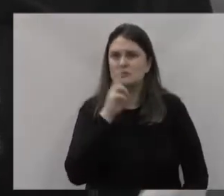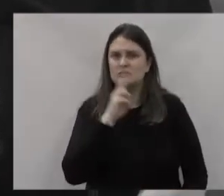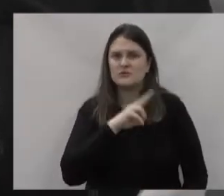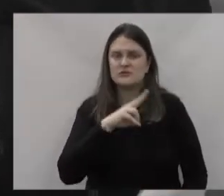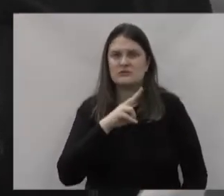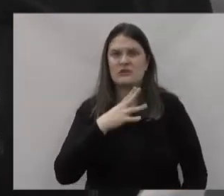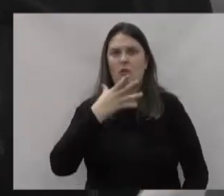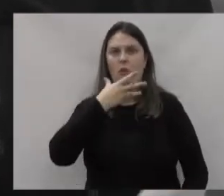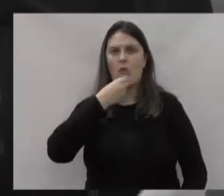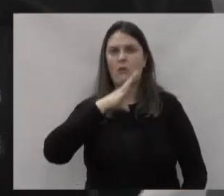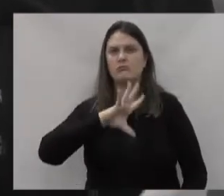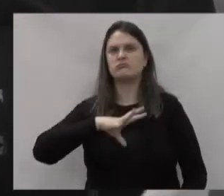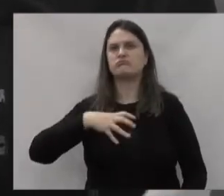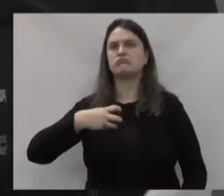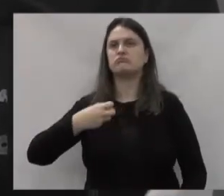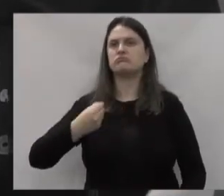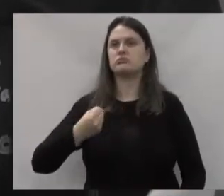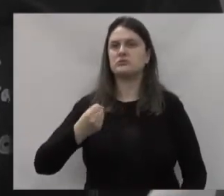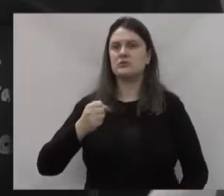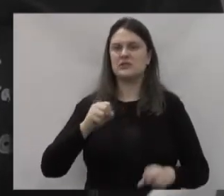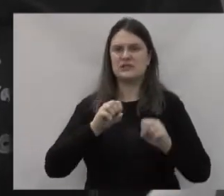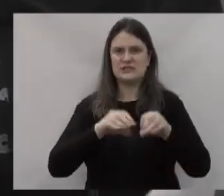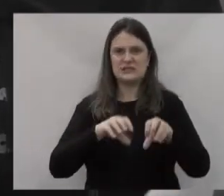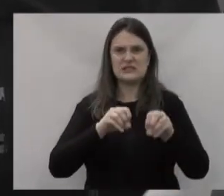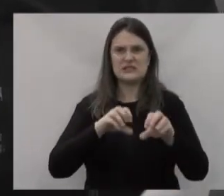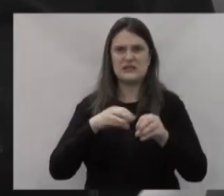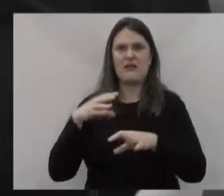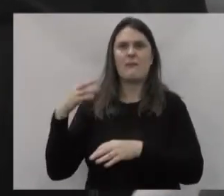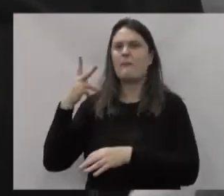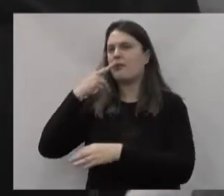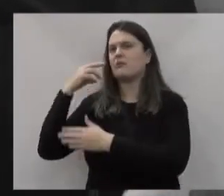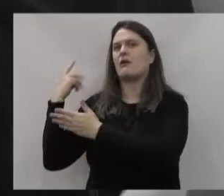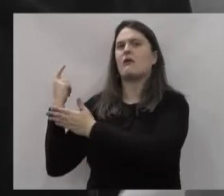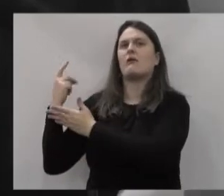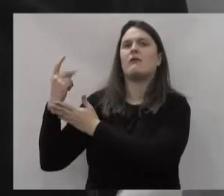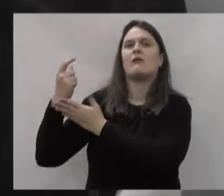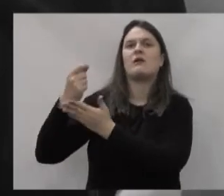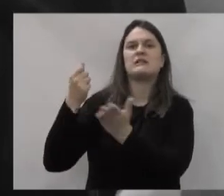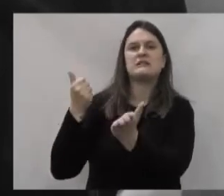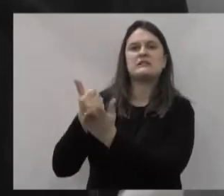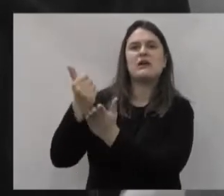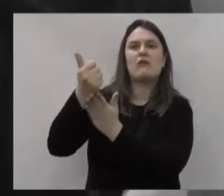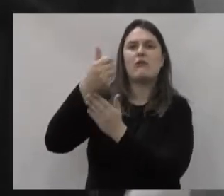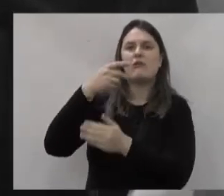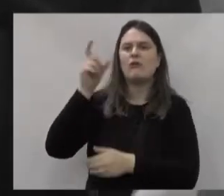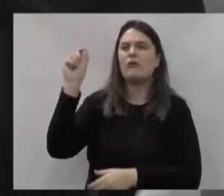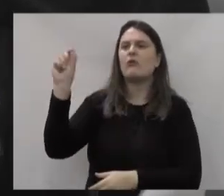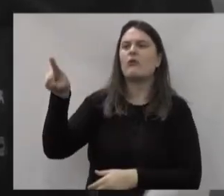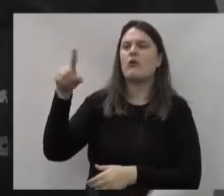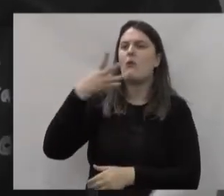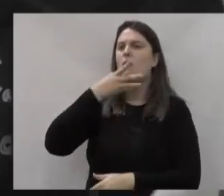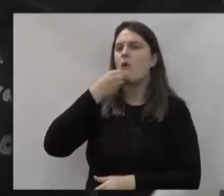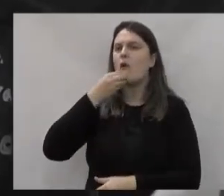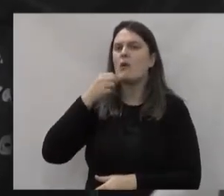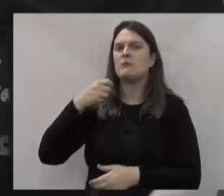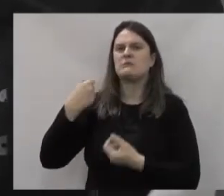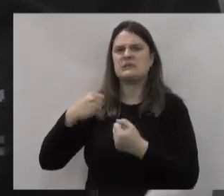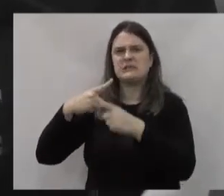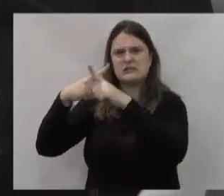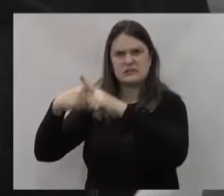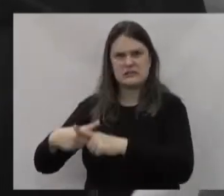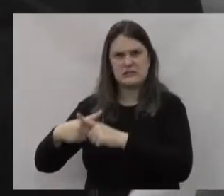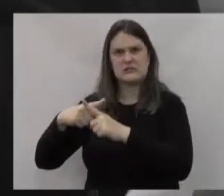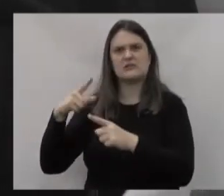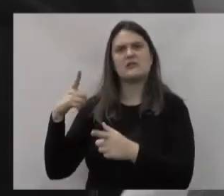essa masculinidade que vem sendo ensinada há séculos, esse modelo do que é ser homem, o agressivo, o competidor, o